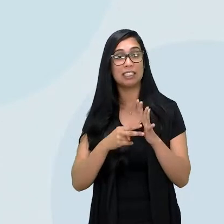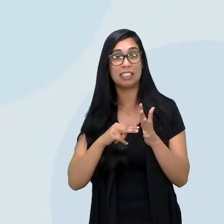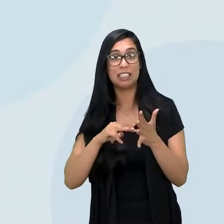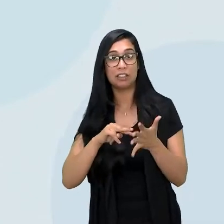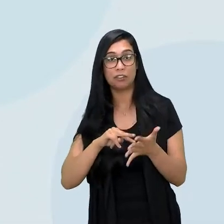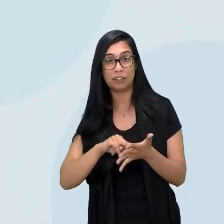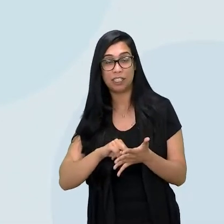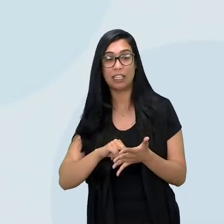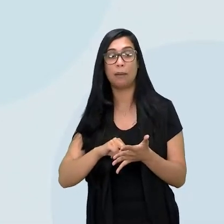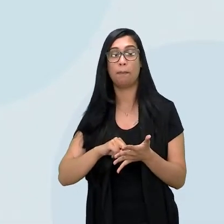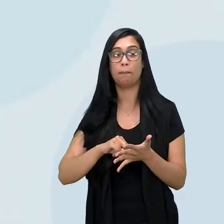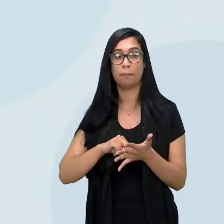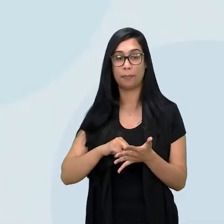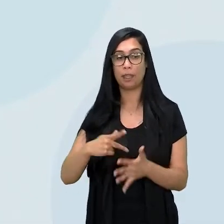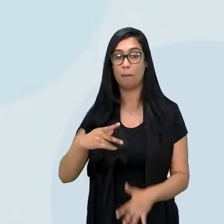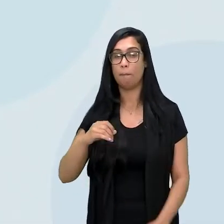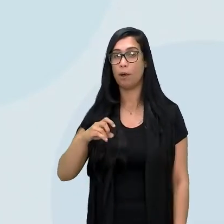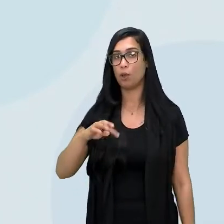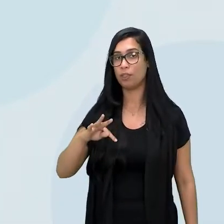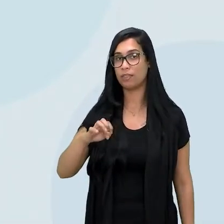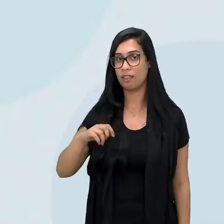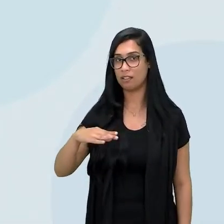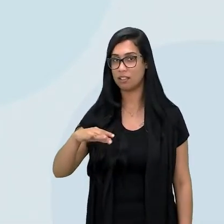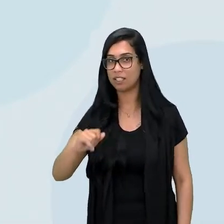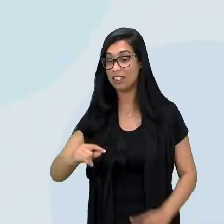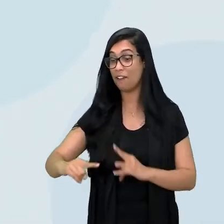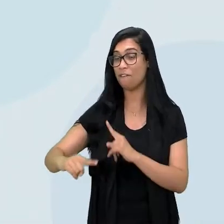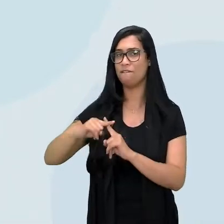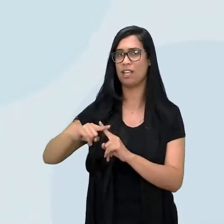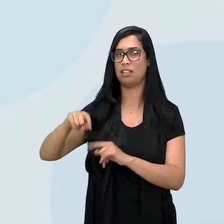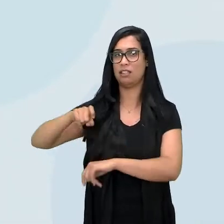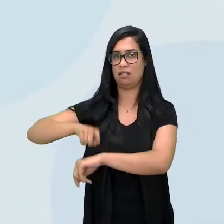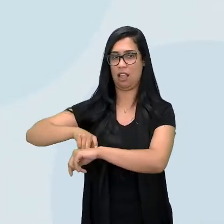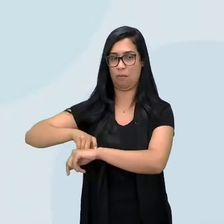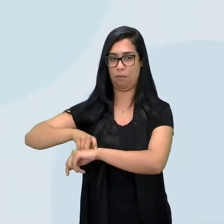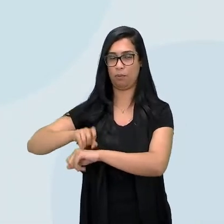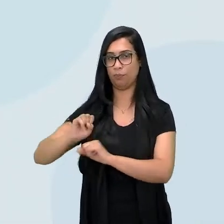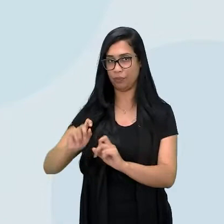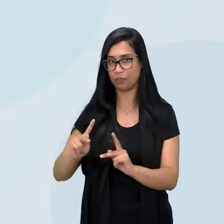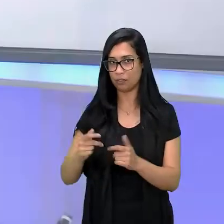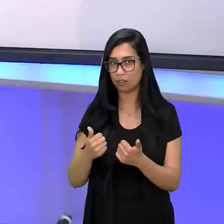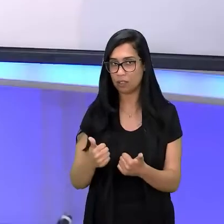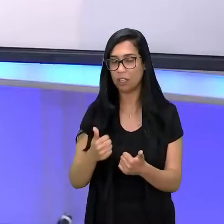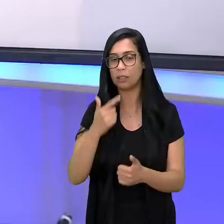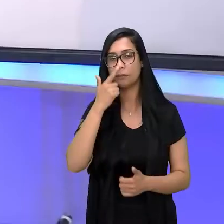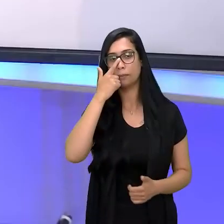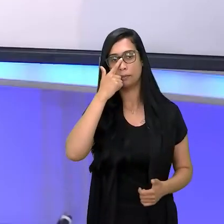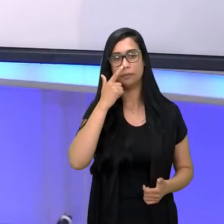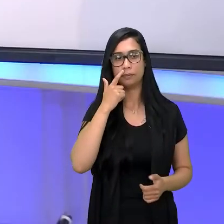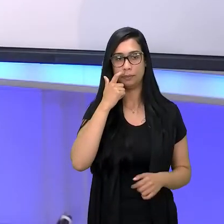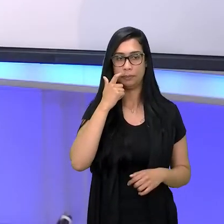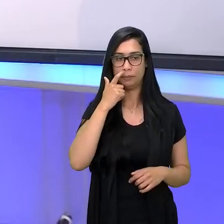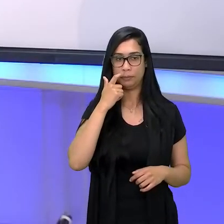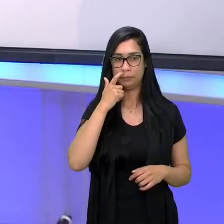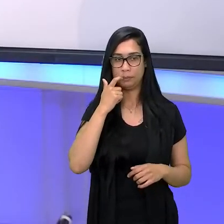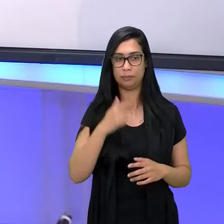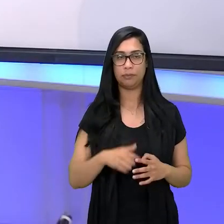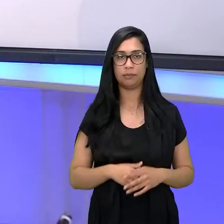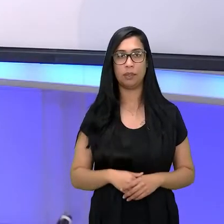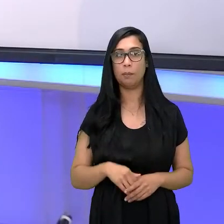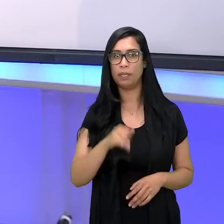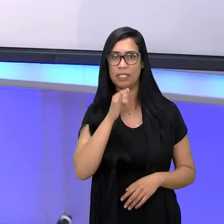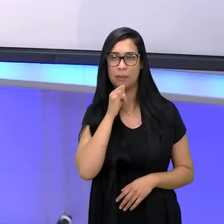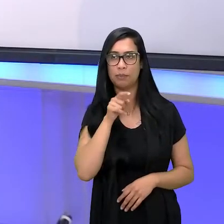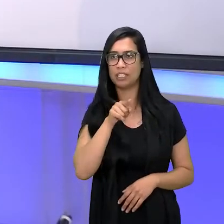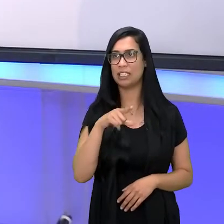tempo. Então, se você quer saber quanto o seu equipamento está gastando de eletricidade, você vai lá, leia na etiquetinha qual é a potência desse